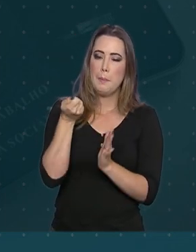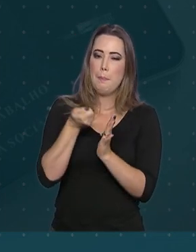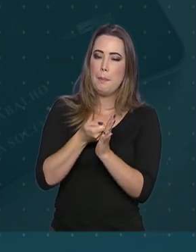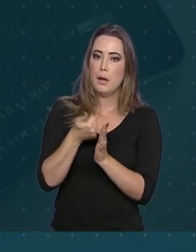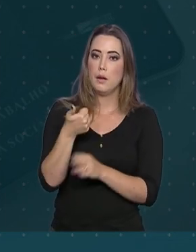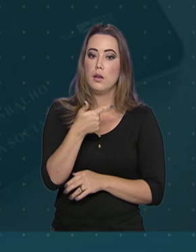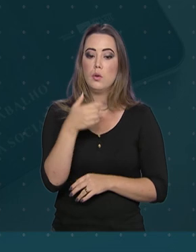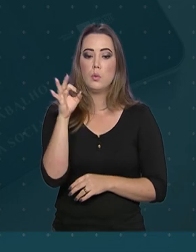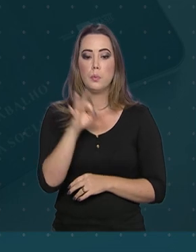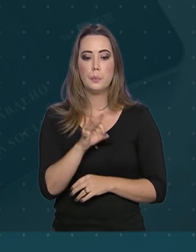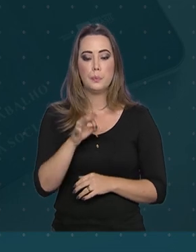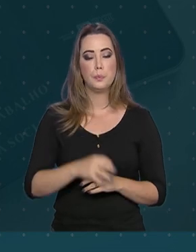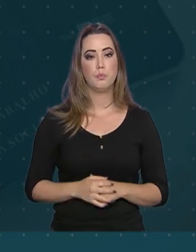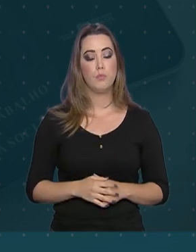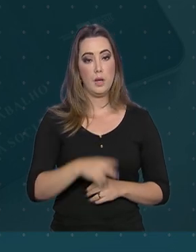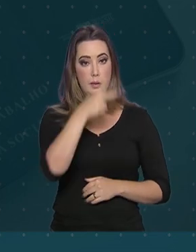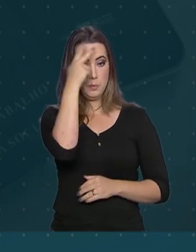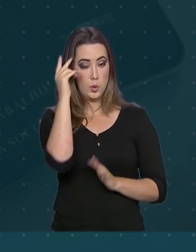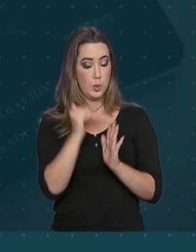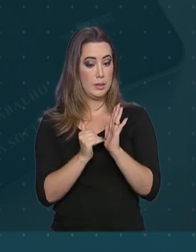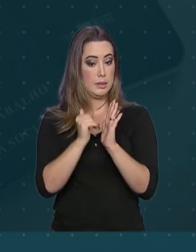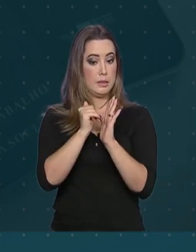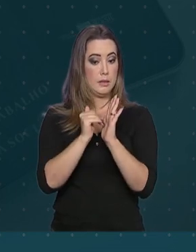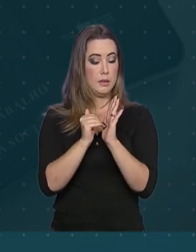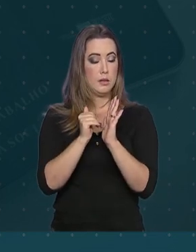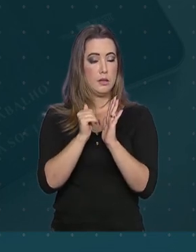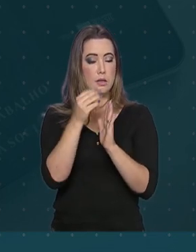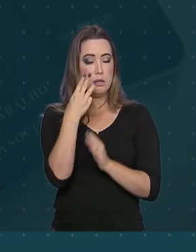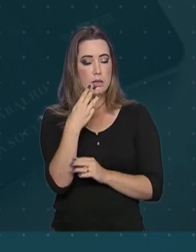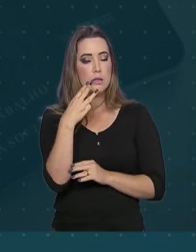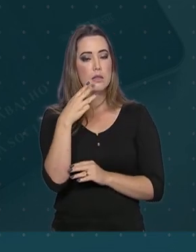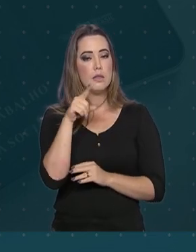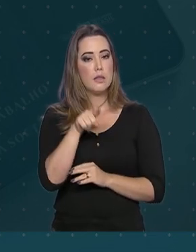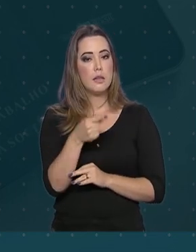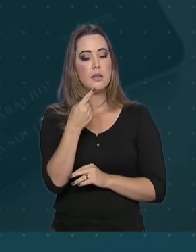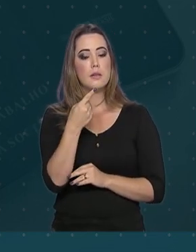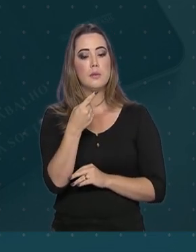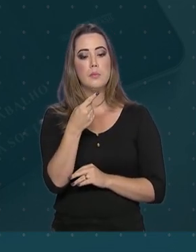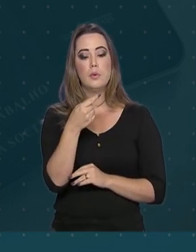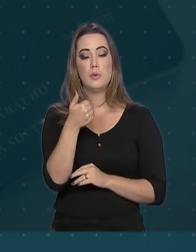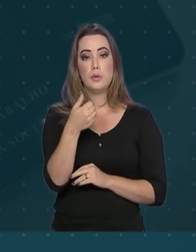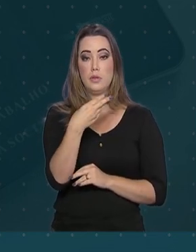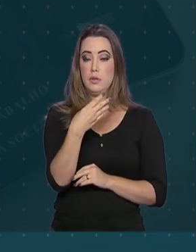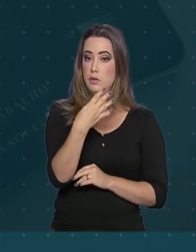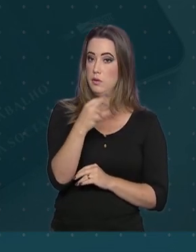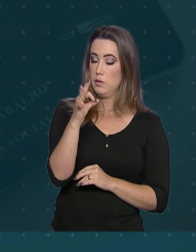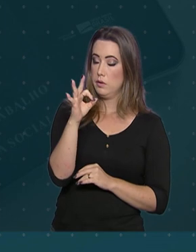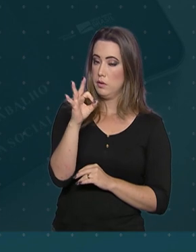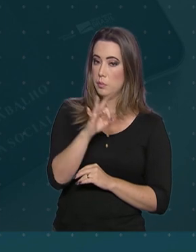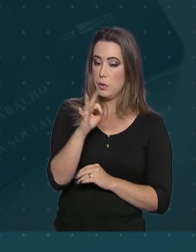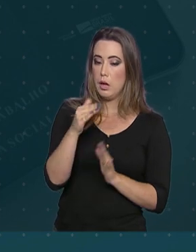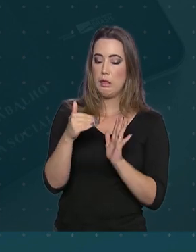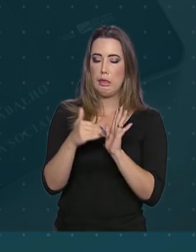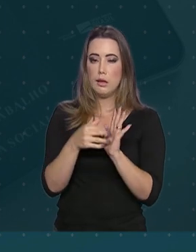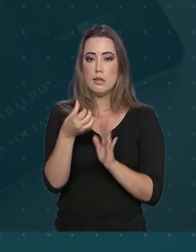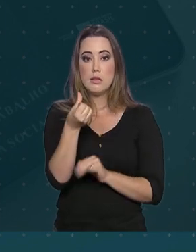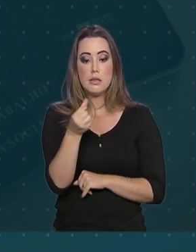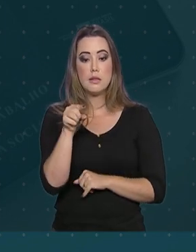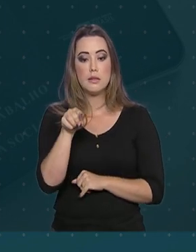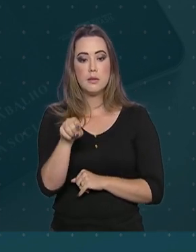paga 12%. E de R$.134,41 a R$